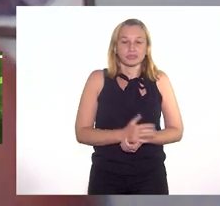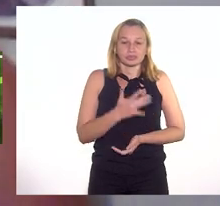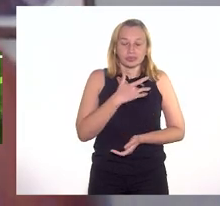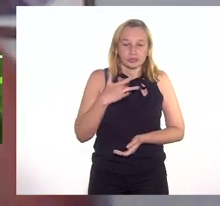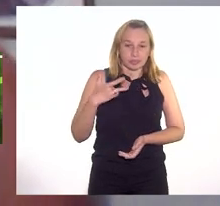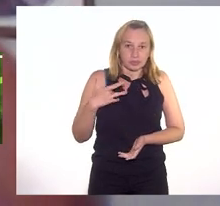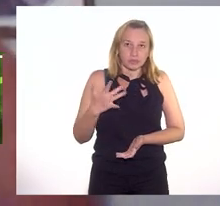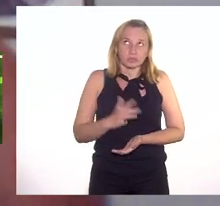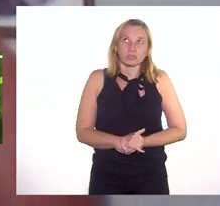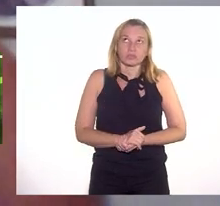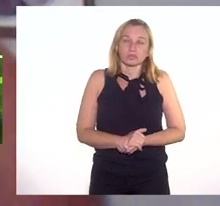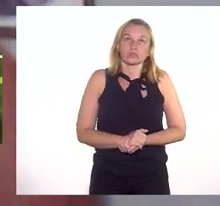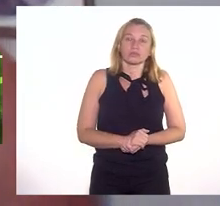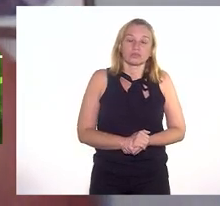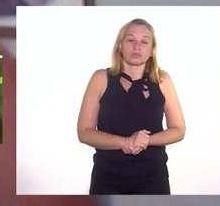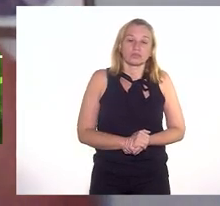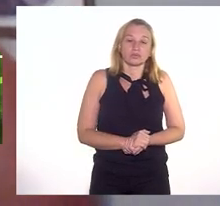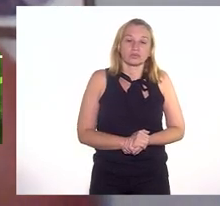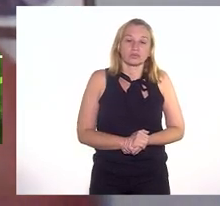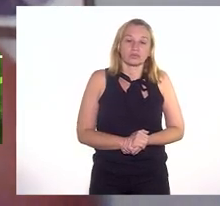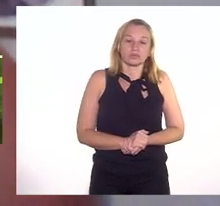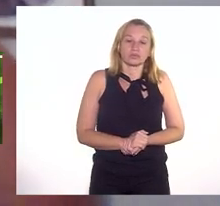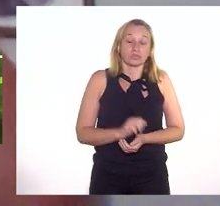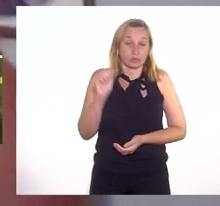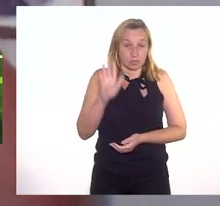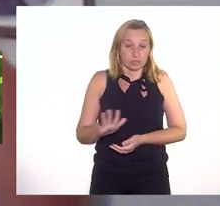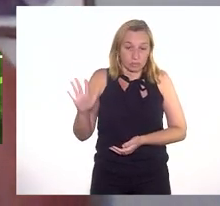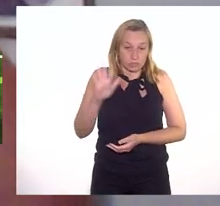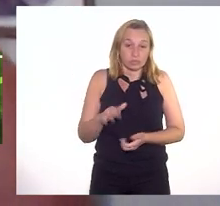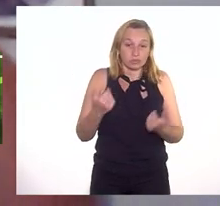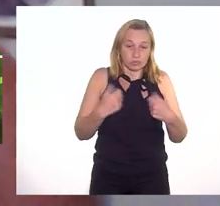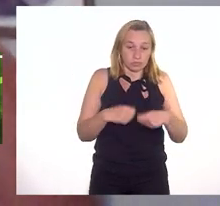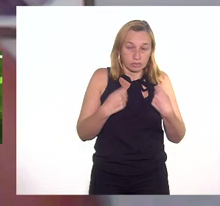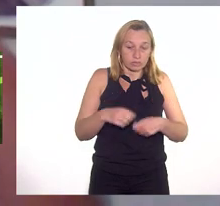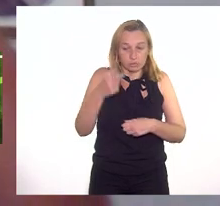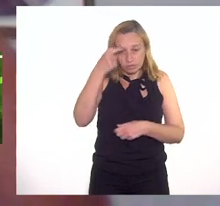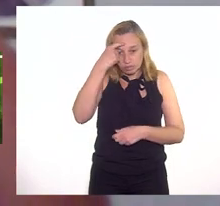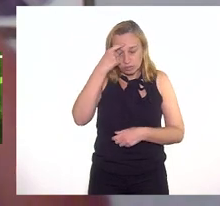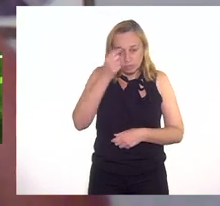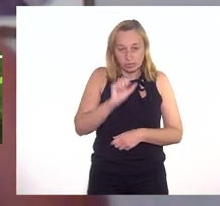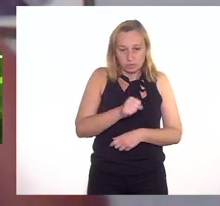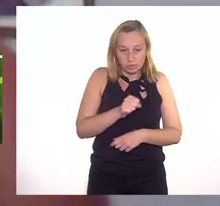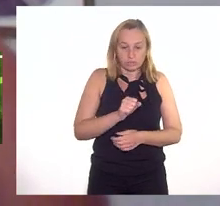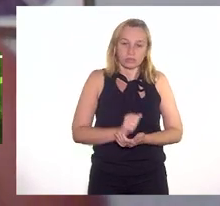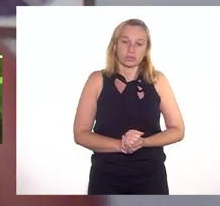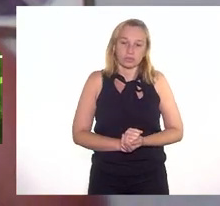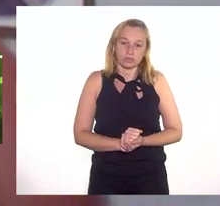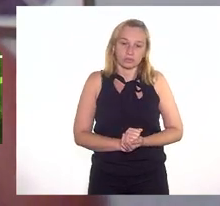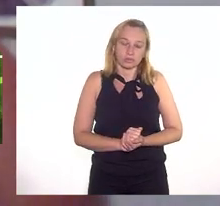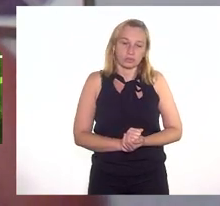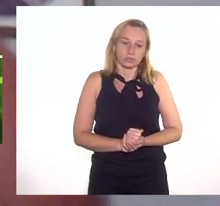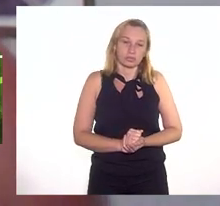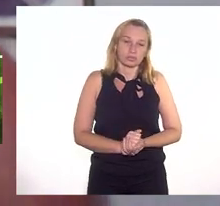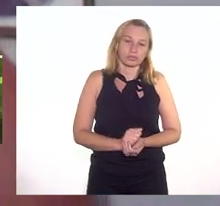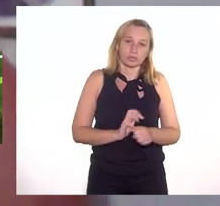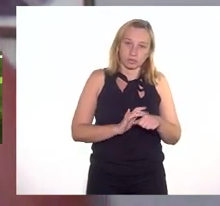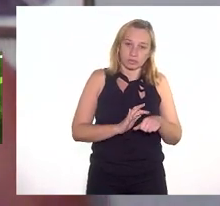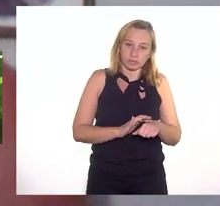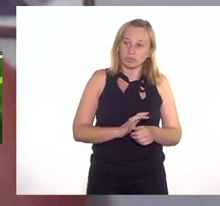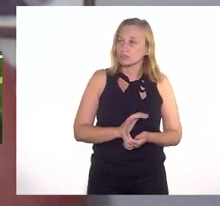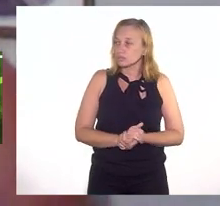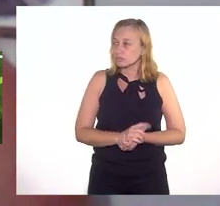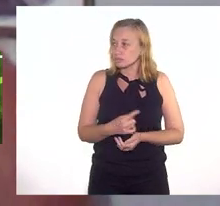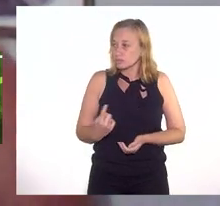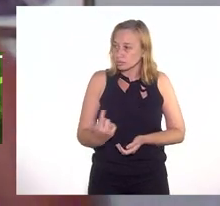saúde, de uma maneira geral, tem que estar consciente e ciente dessa condição, de que nós,